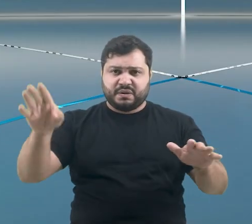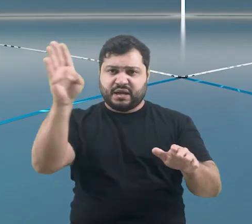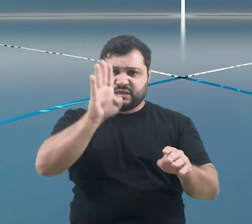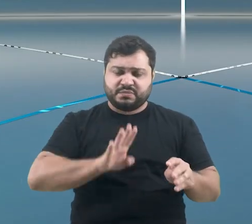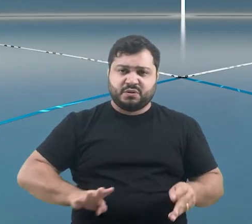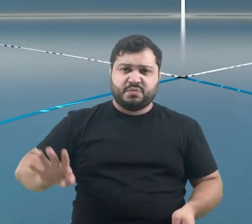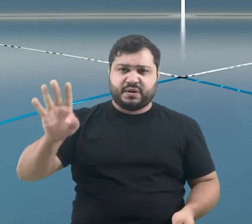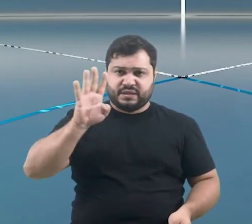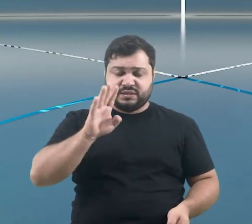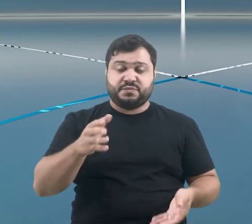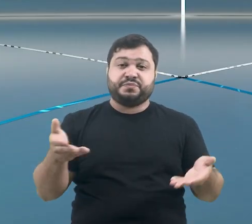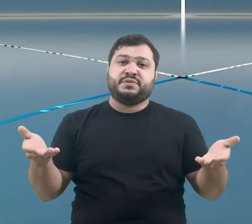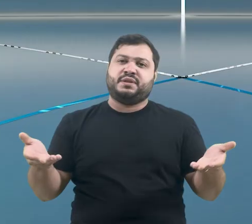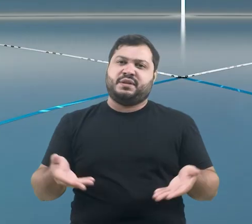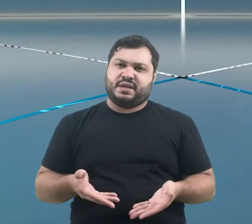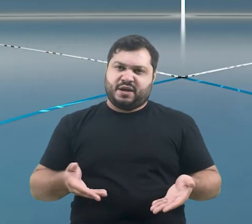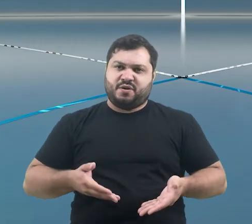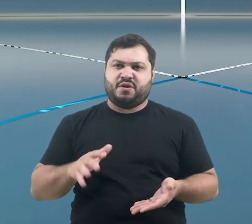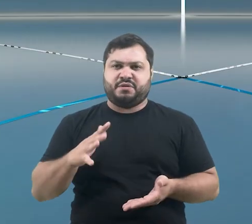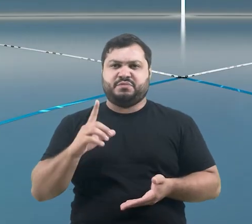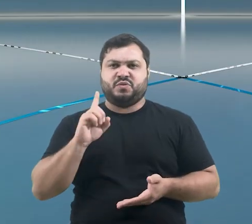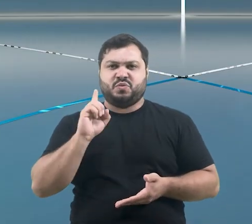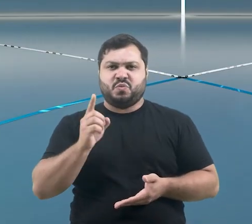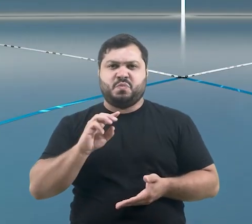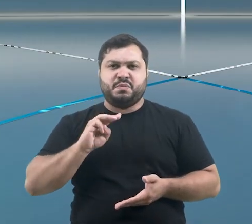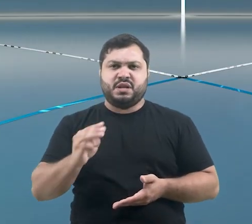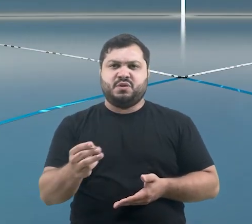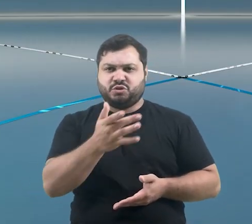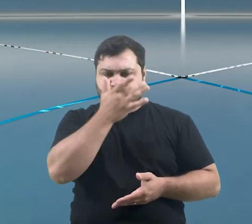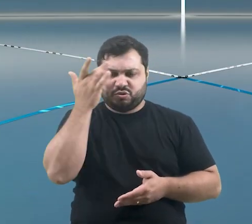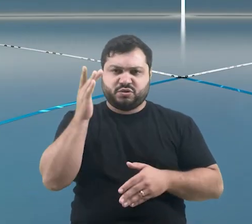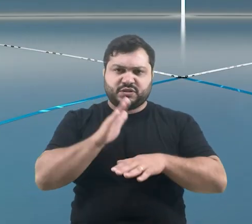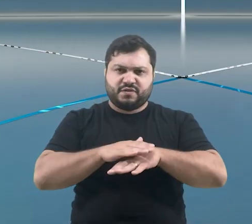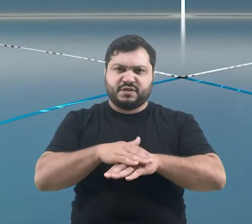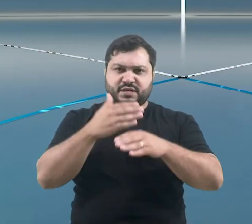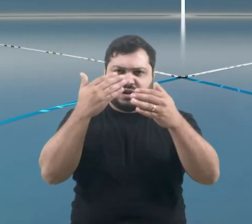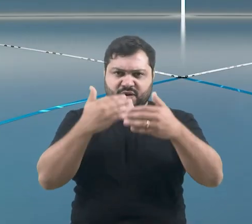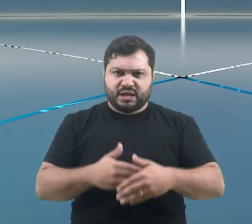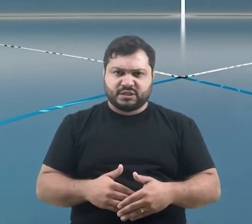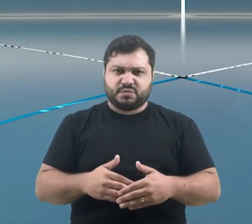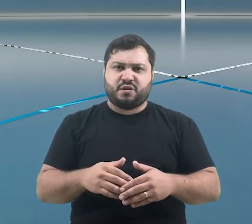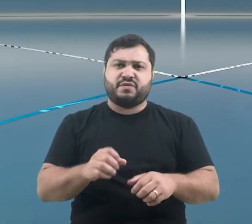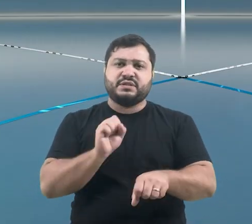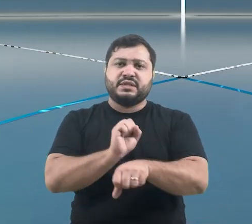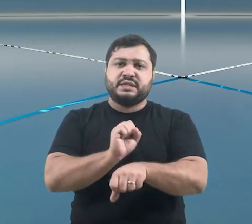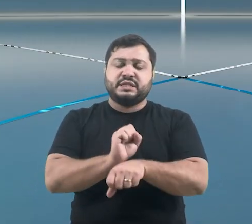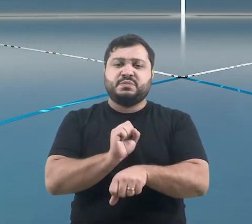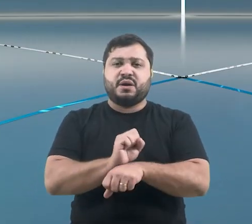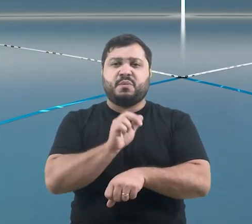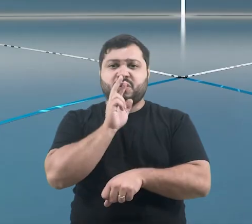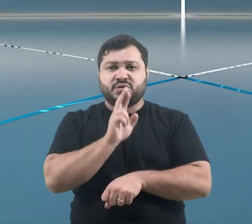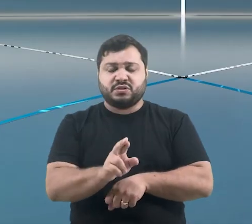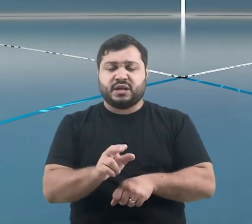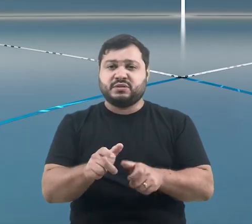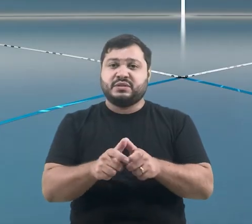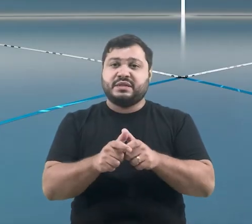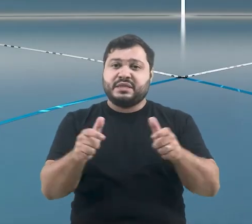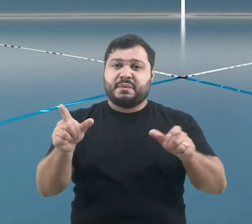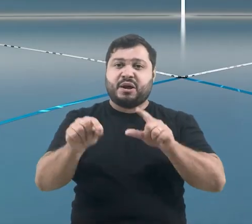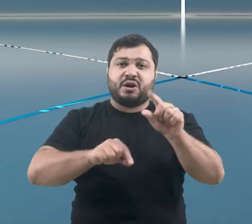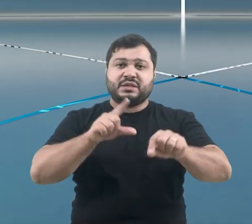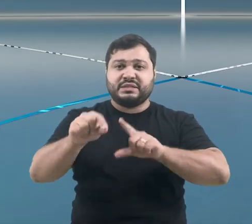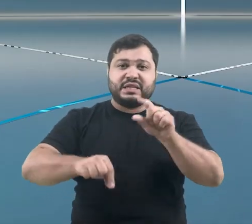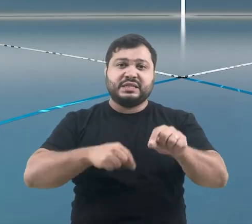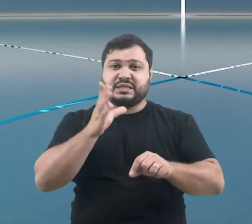cidades espalhadas pelo Brasil. E agora, as cerca de 1 milhão de pessoas que fizeram as provas esperam pelos resultados